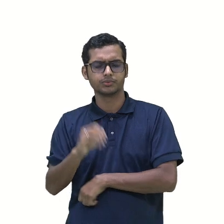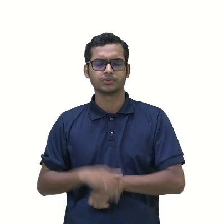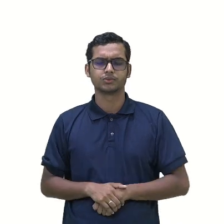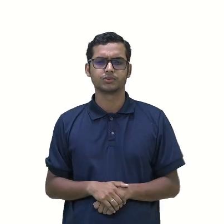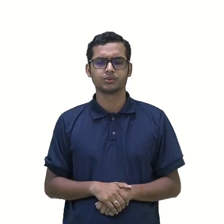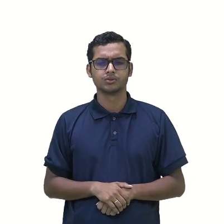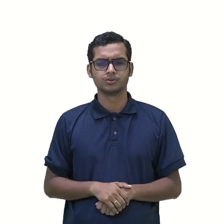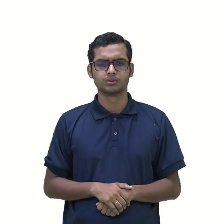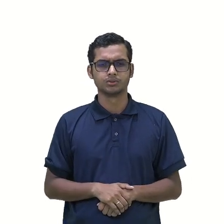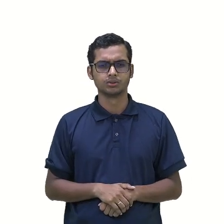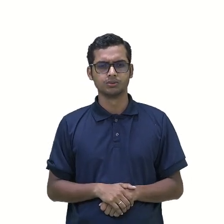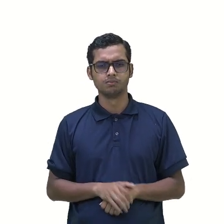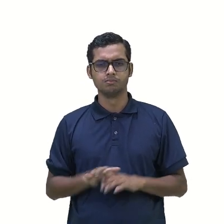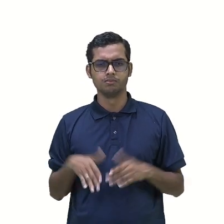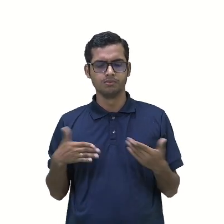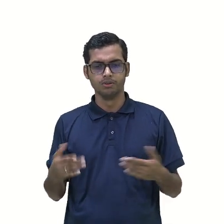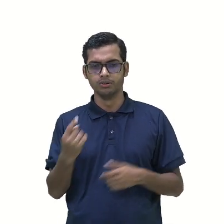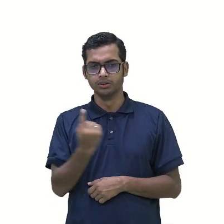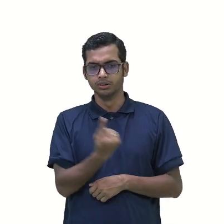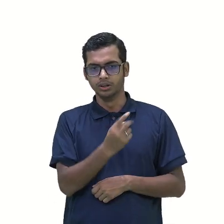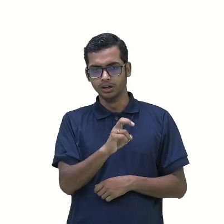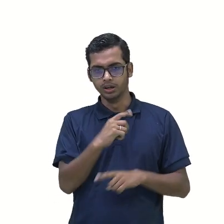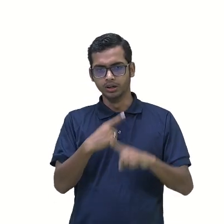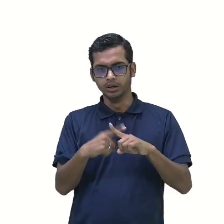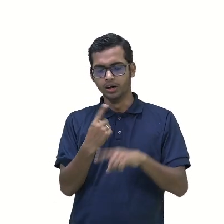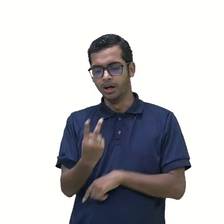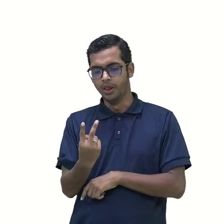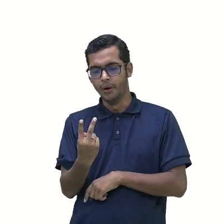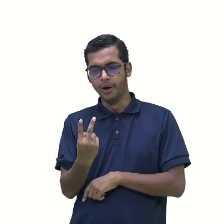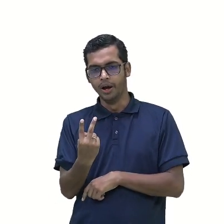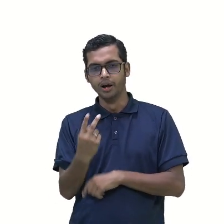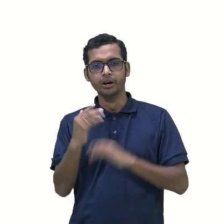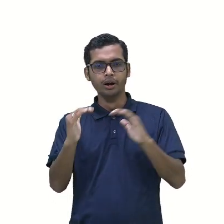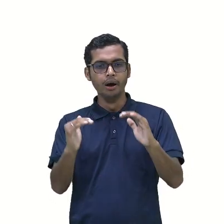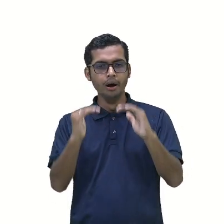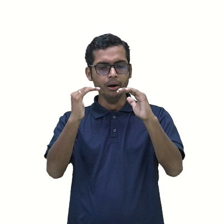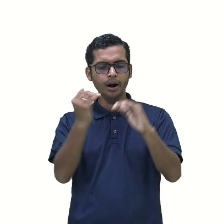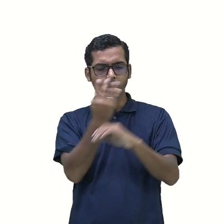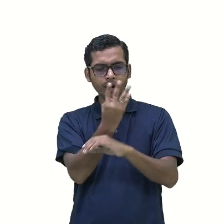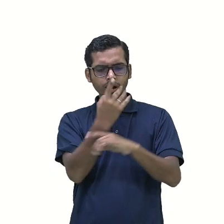ó. Então, se eu vou multiplicar por 2, em cima também vou multiplicar por 2. Vai ficar